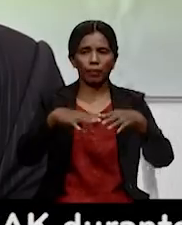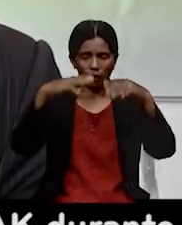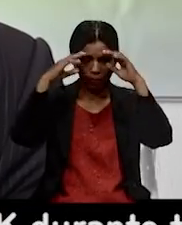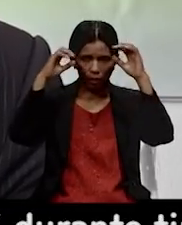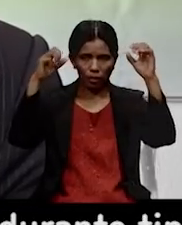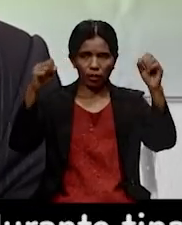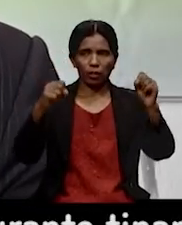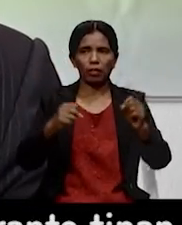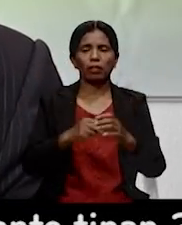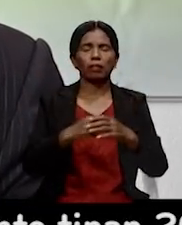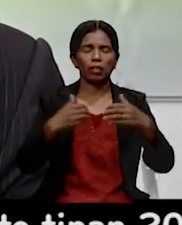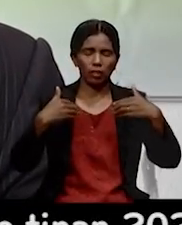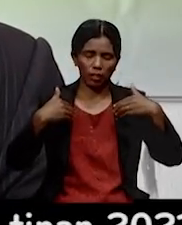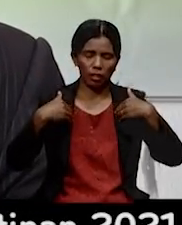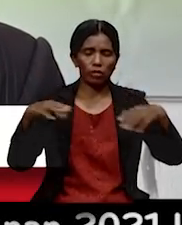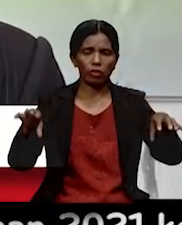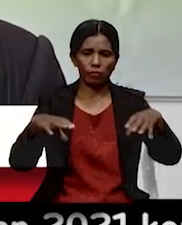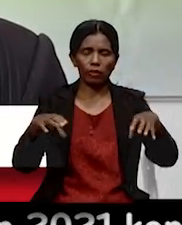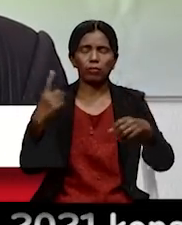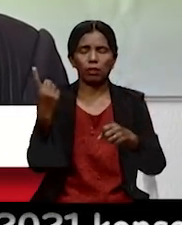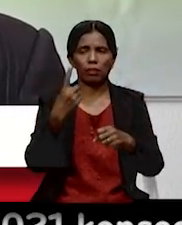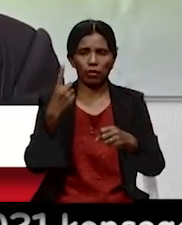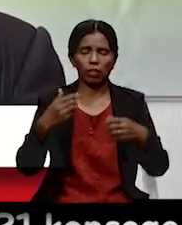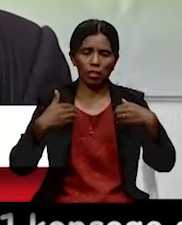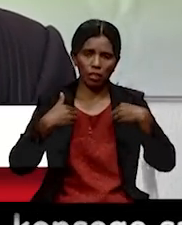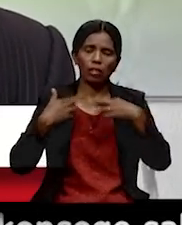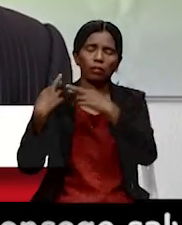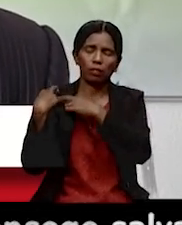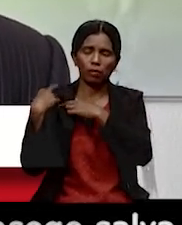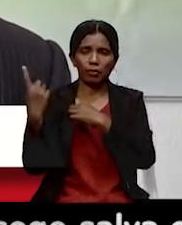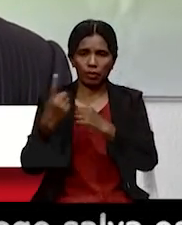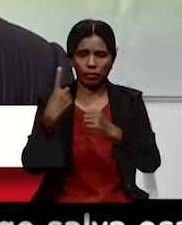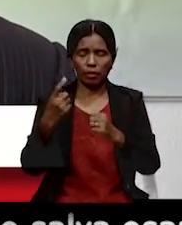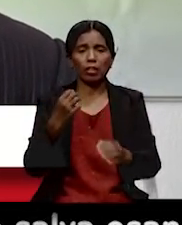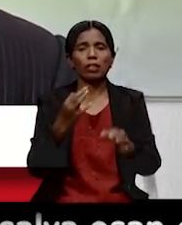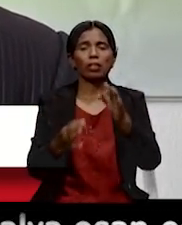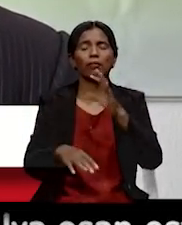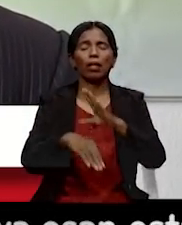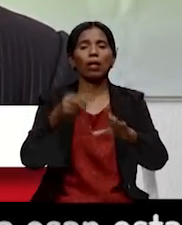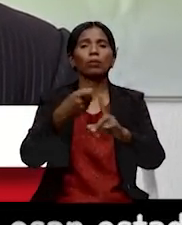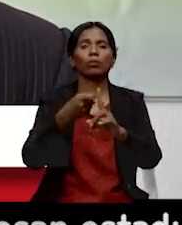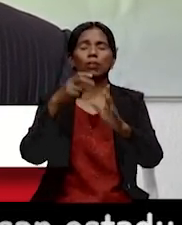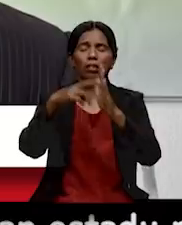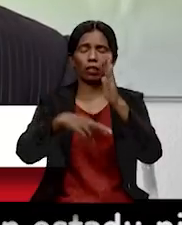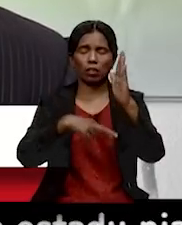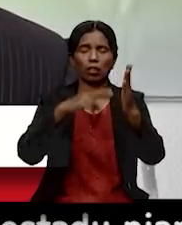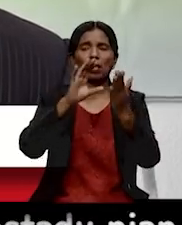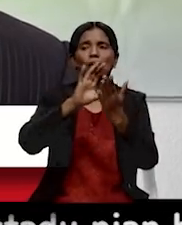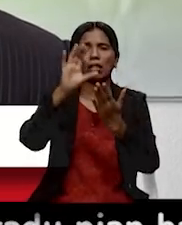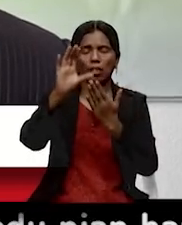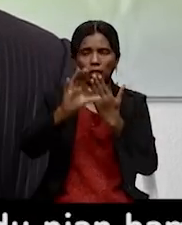nia se ia função. Las kale? Quando fora husi regras, calendário